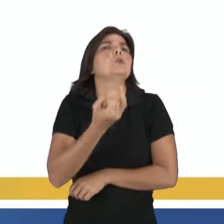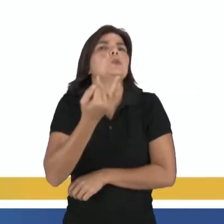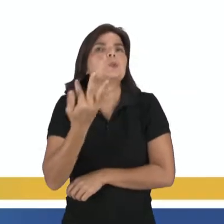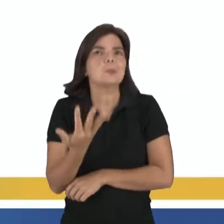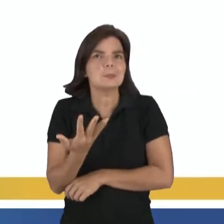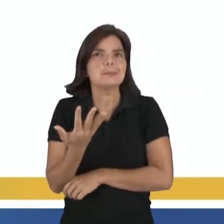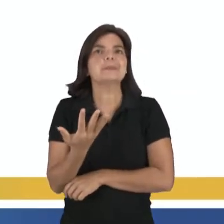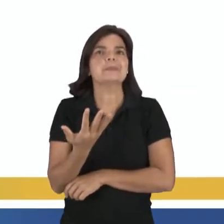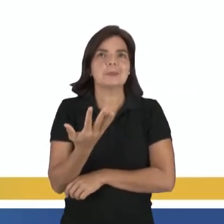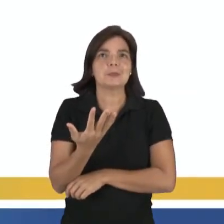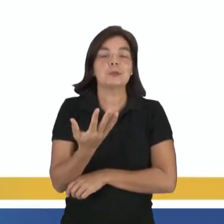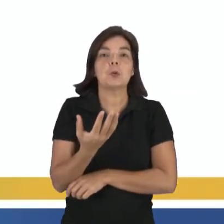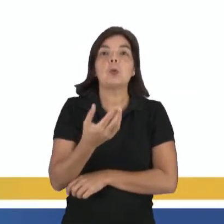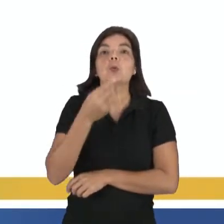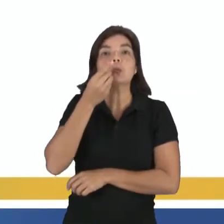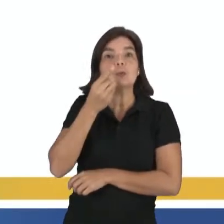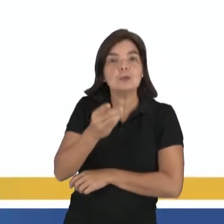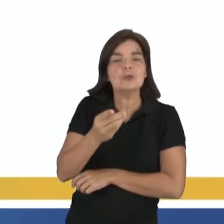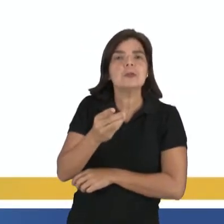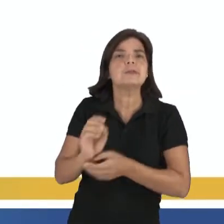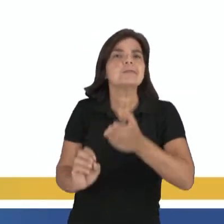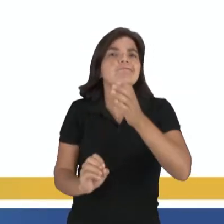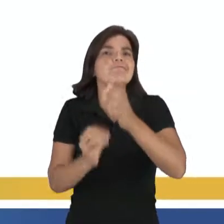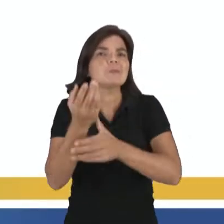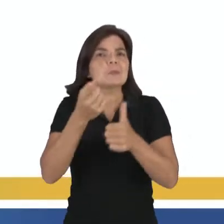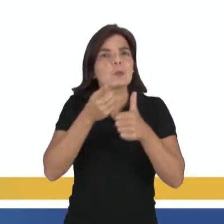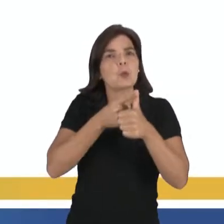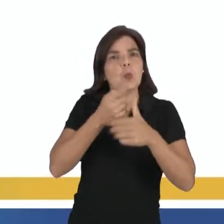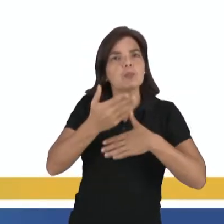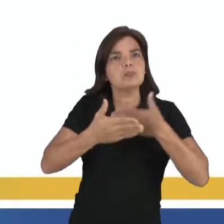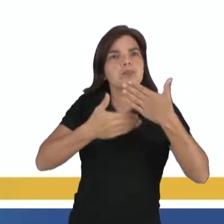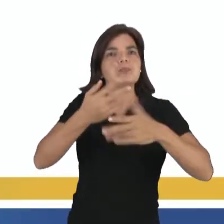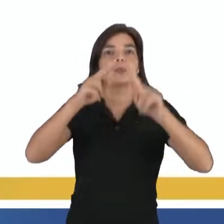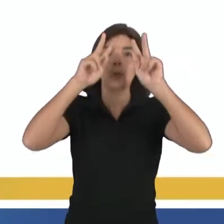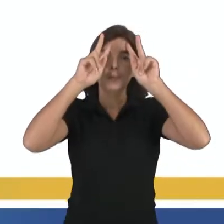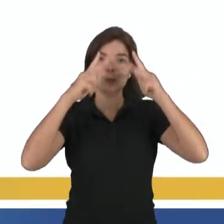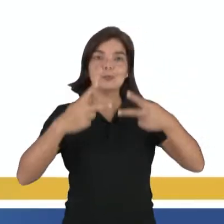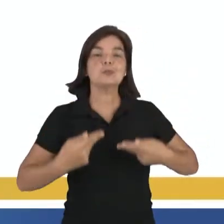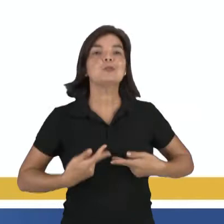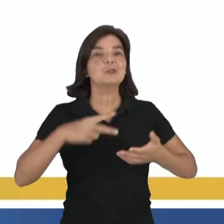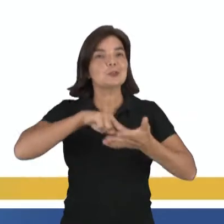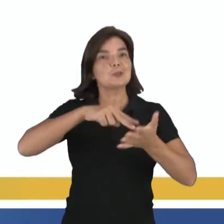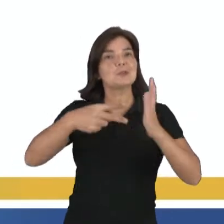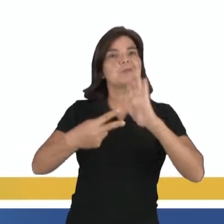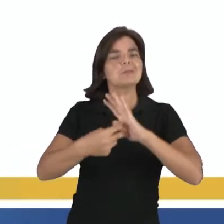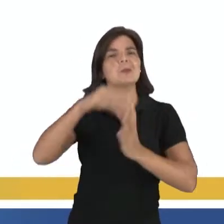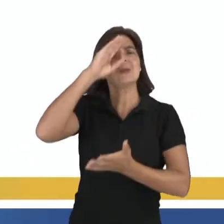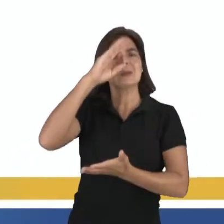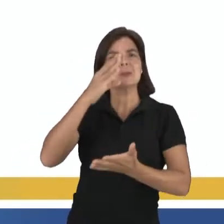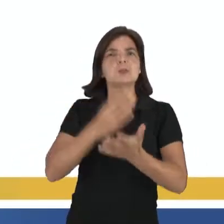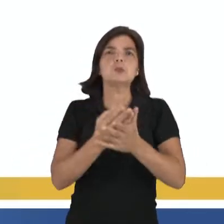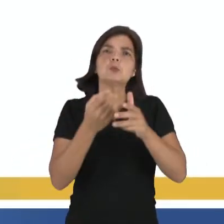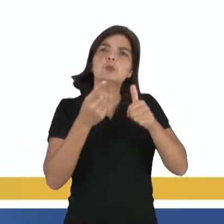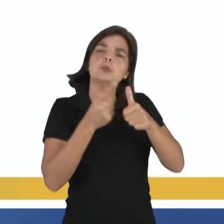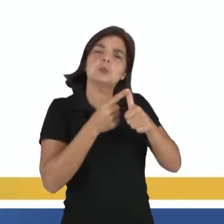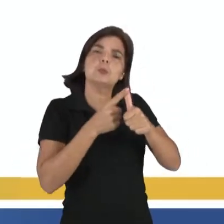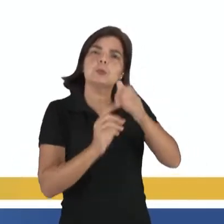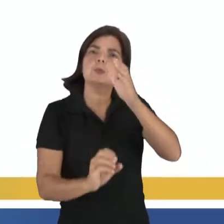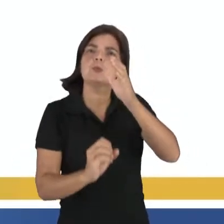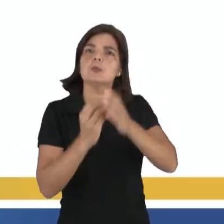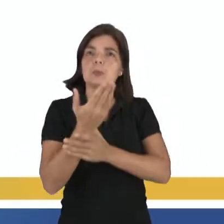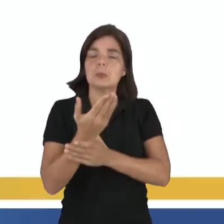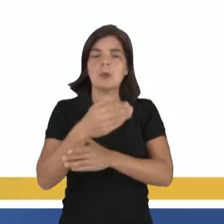quando é que começaram a aparecer os primeiros avanços humanos nesse sentido, acredita-se que os primeiros sinais